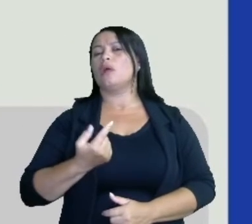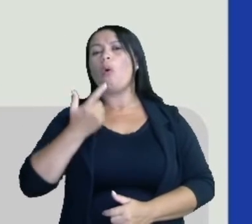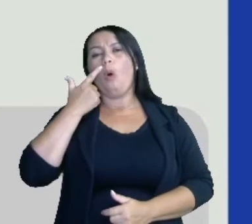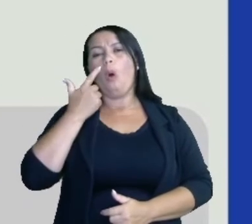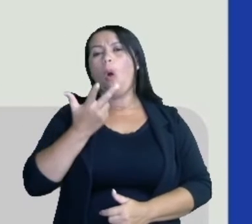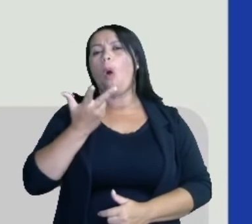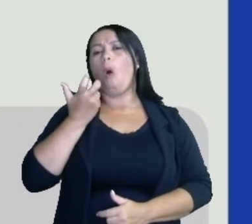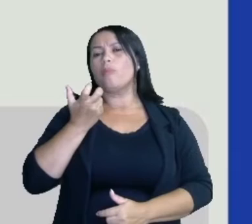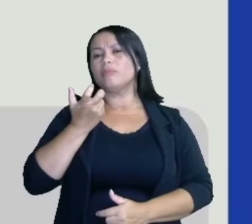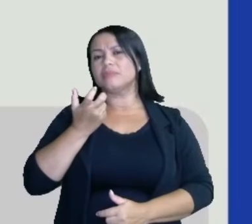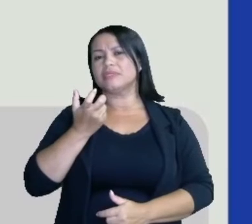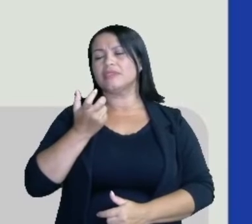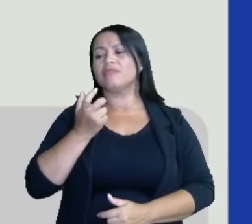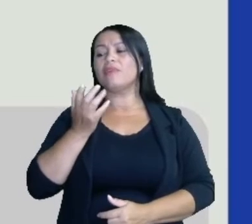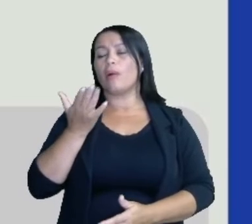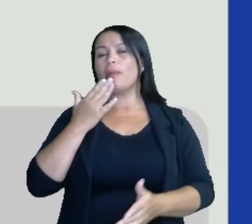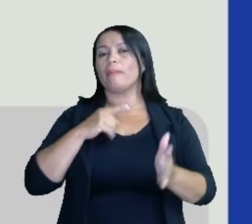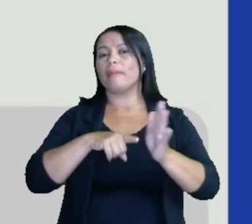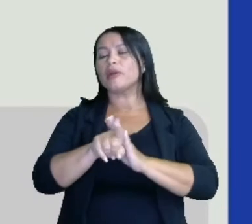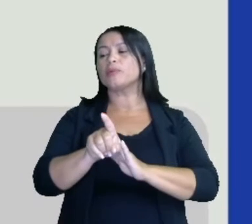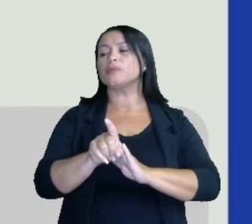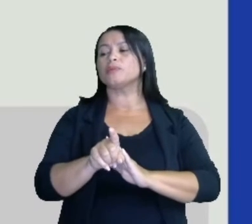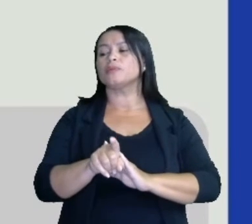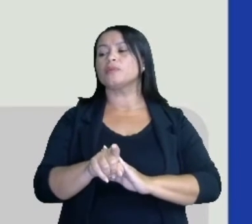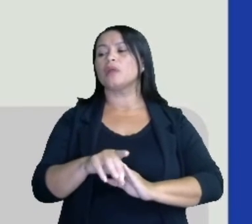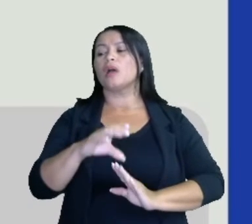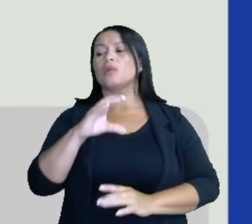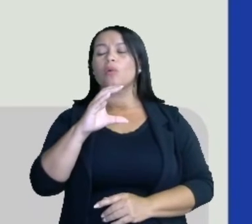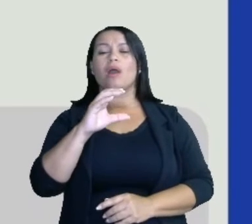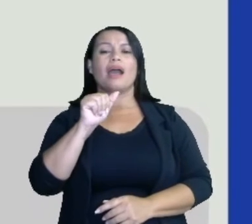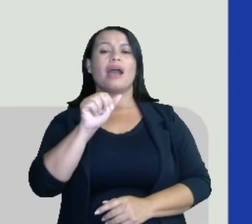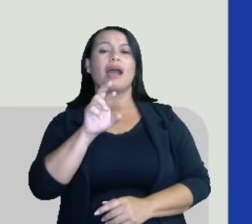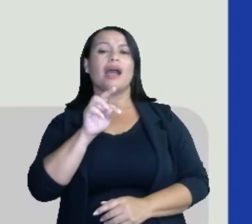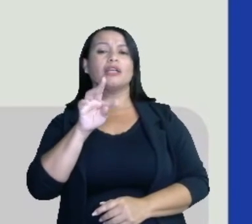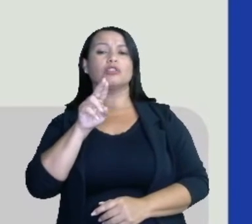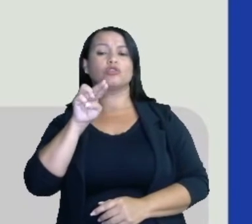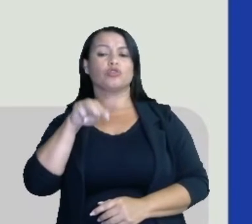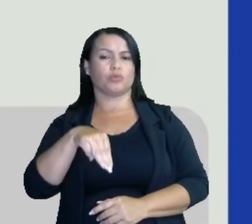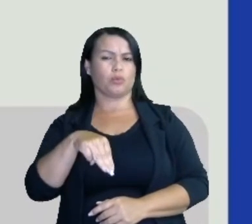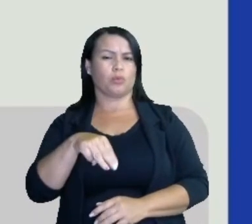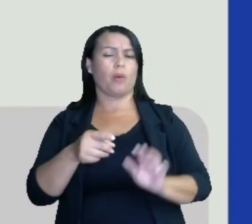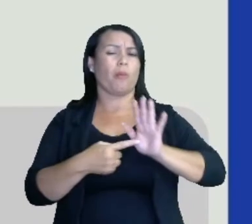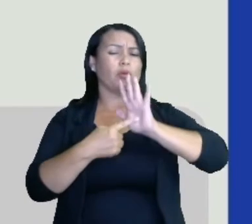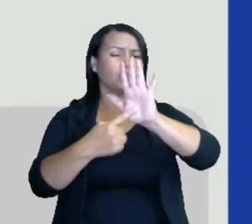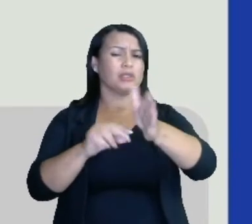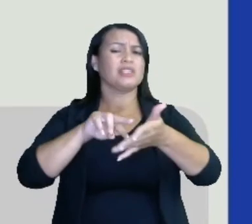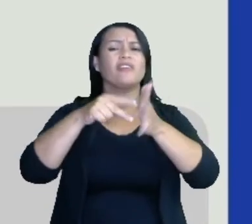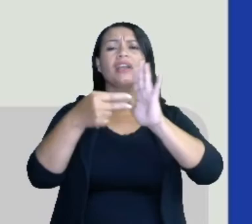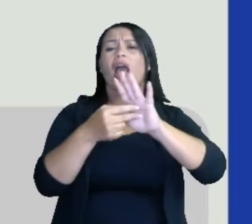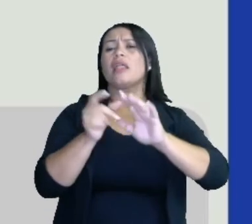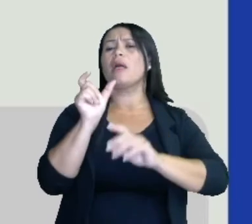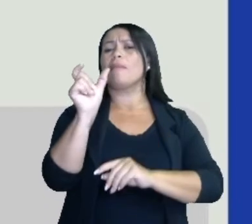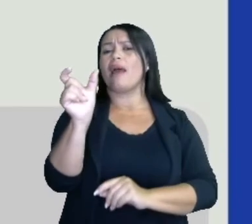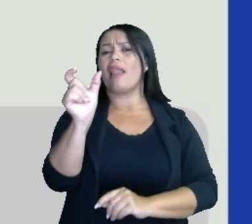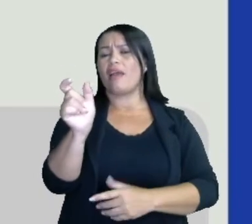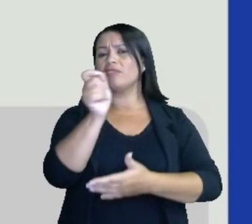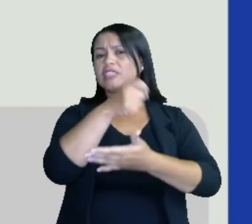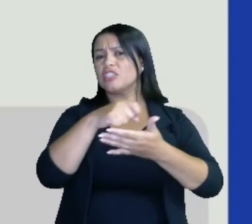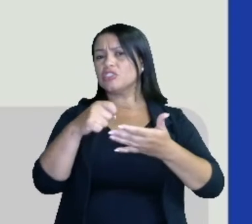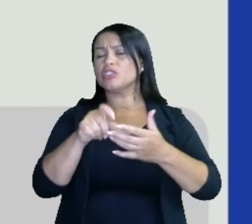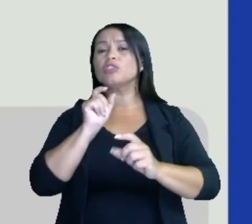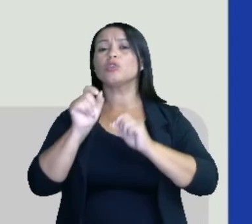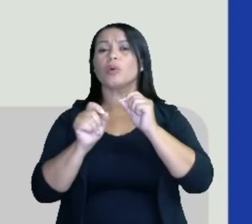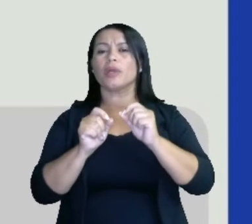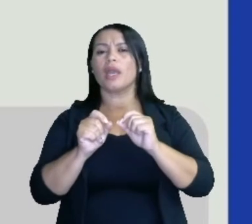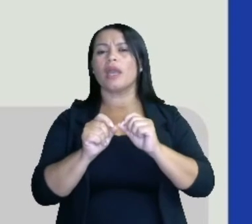imagem. Vamos para o enunciado. No cartoon apresentado, o significado da palavra escrita é reforçado pelos